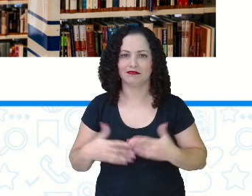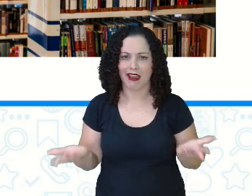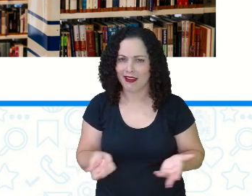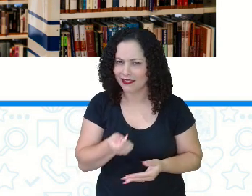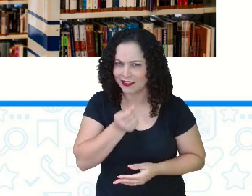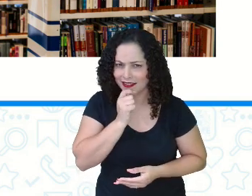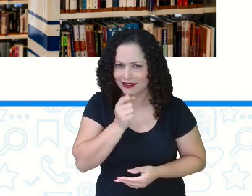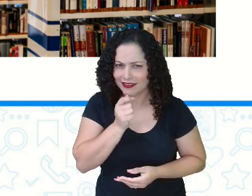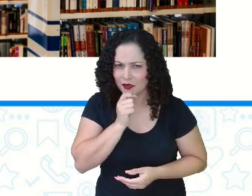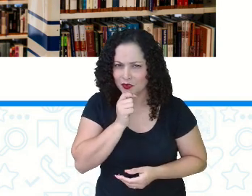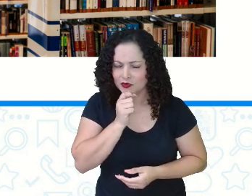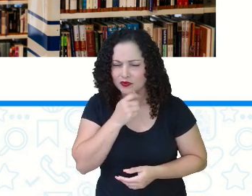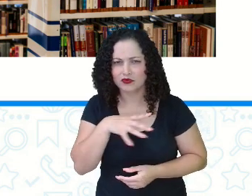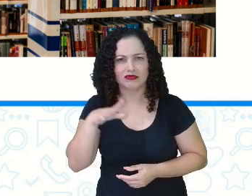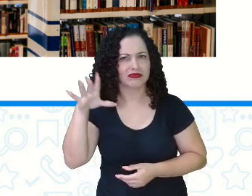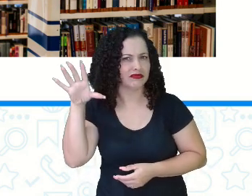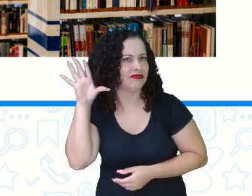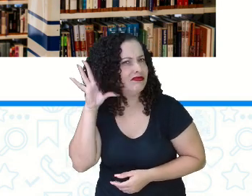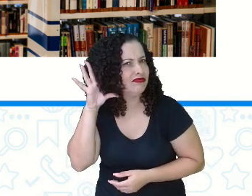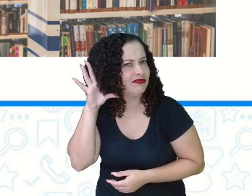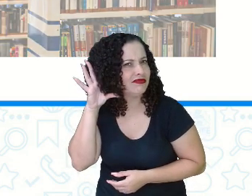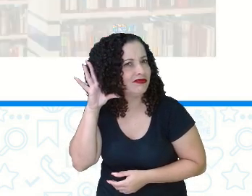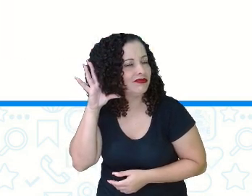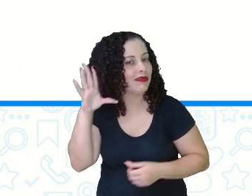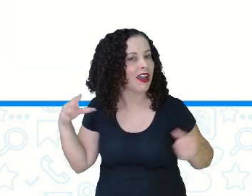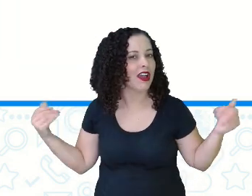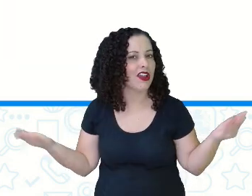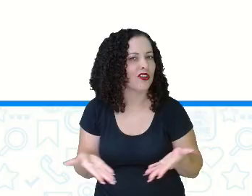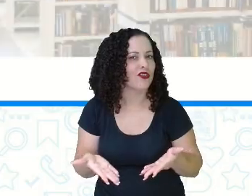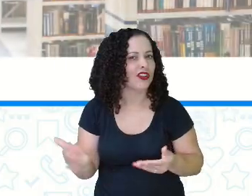Não. Será que eu vi a resposta daqui?